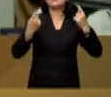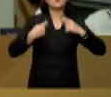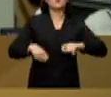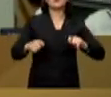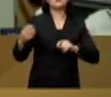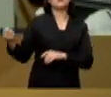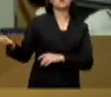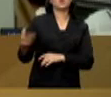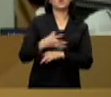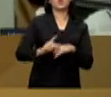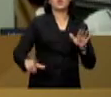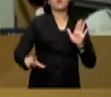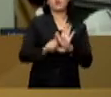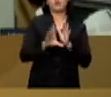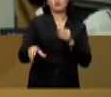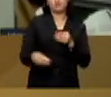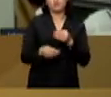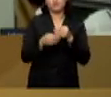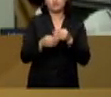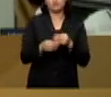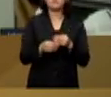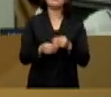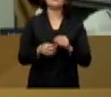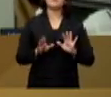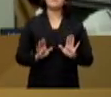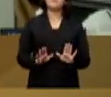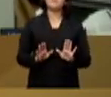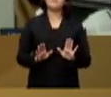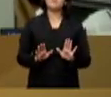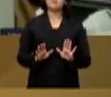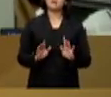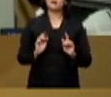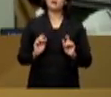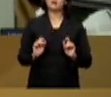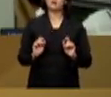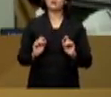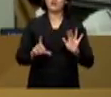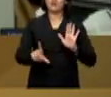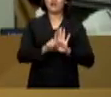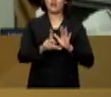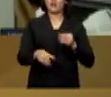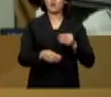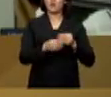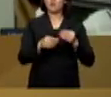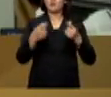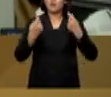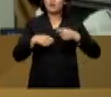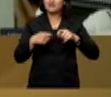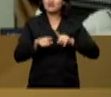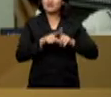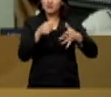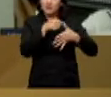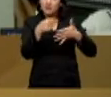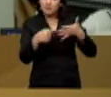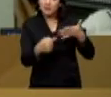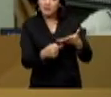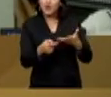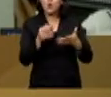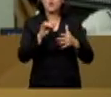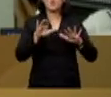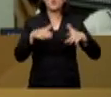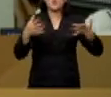nova legislação complementar. No mais, é certo que cabe à lei complementar dispor sobre os conflitos de competência